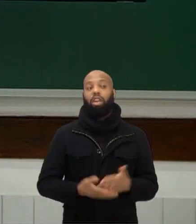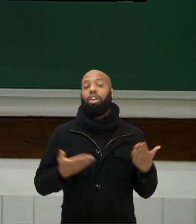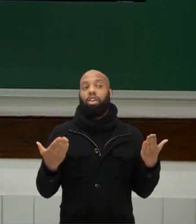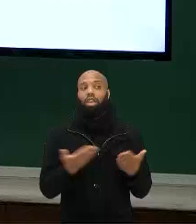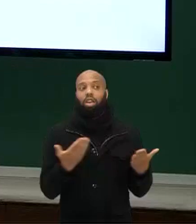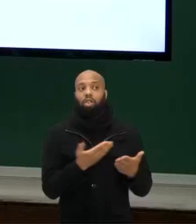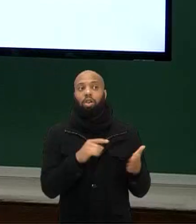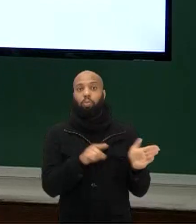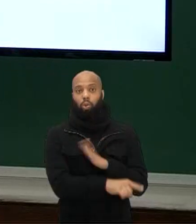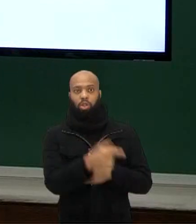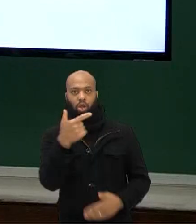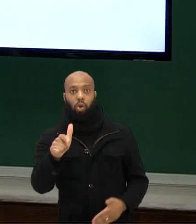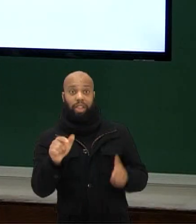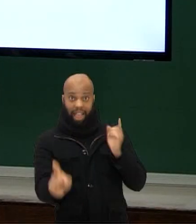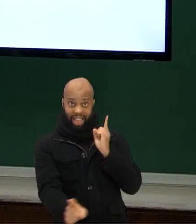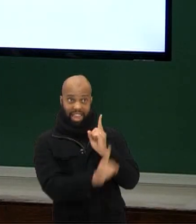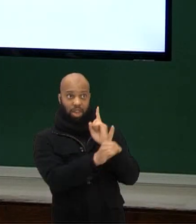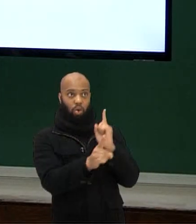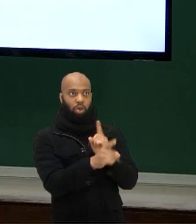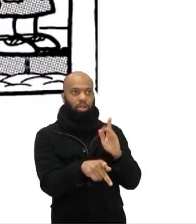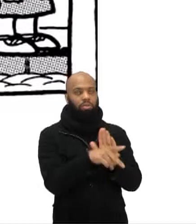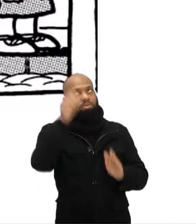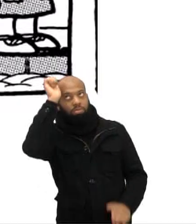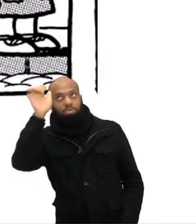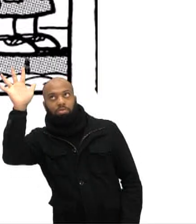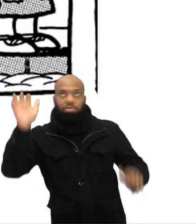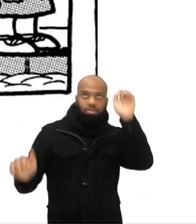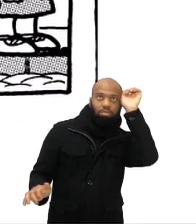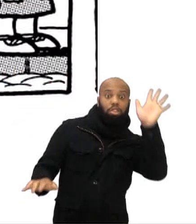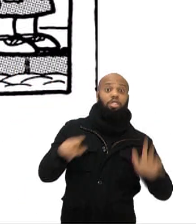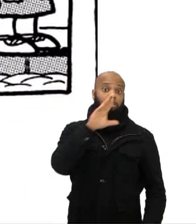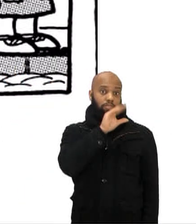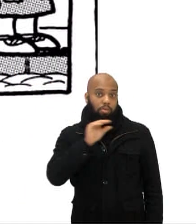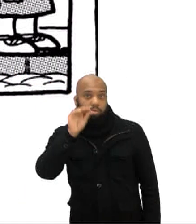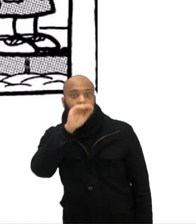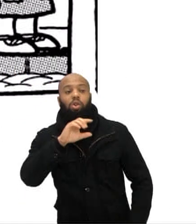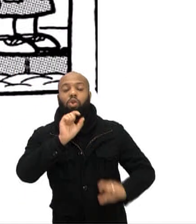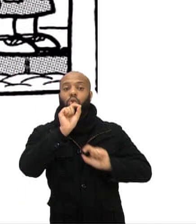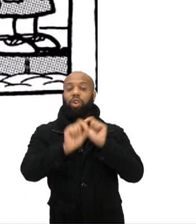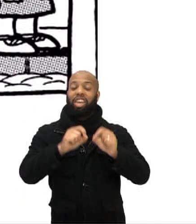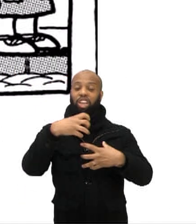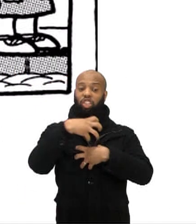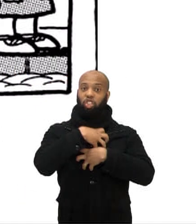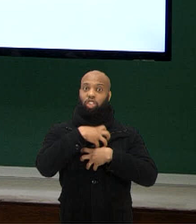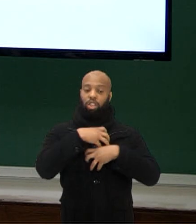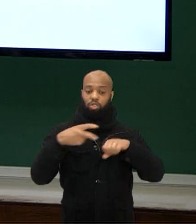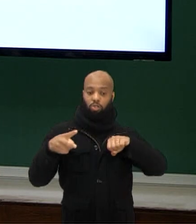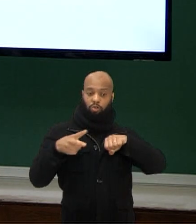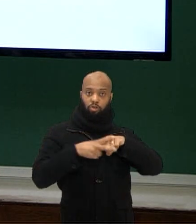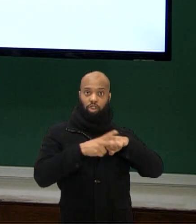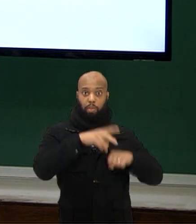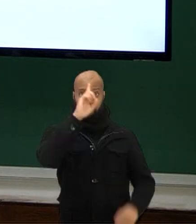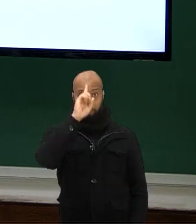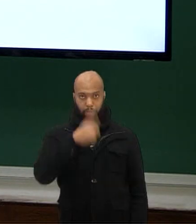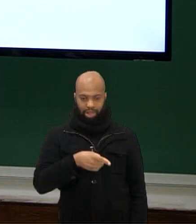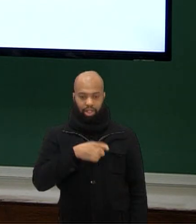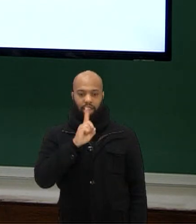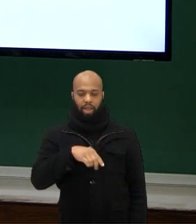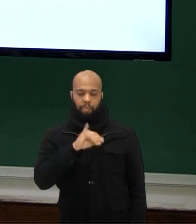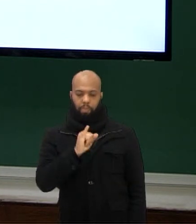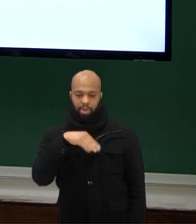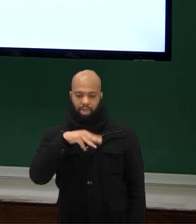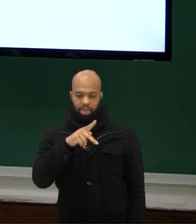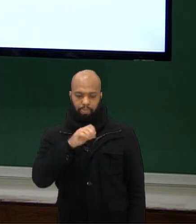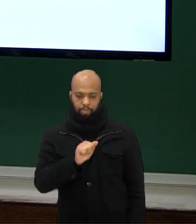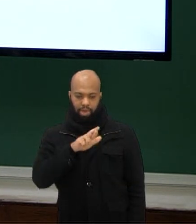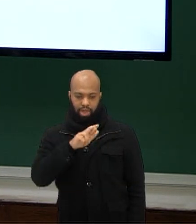agora? Encontre nos balões de fala os verbos no modo imperativo. Então, nós sabemos que nós temos